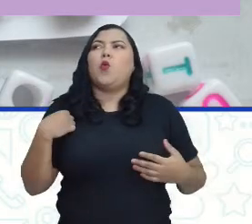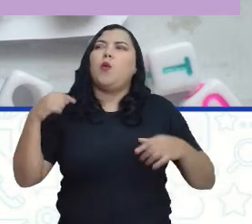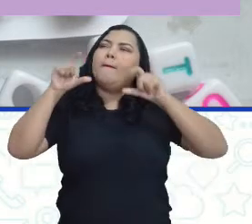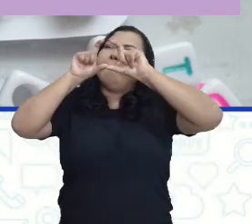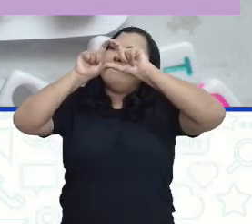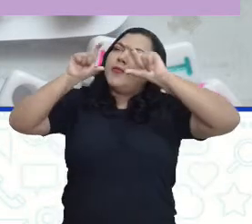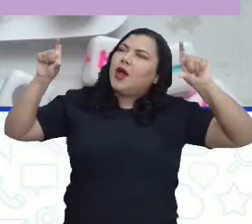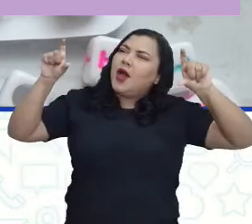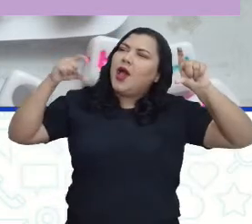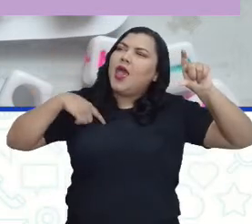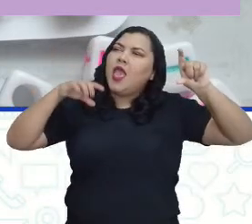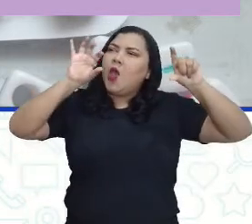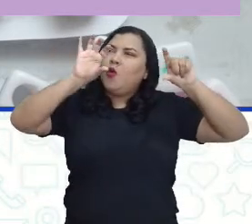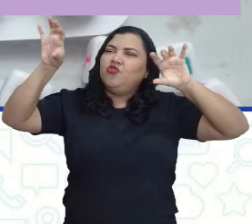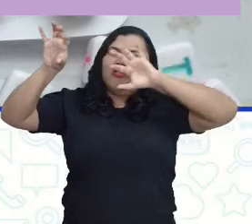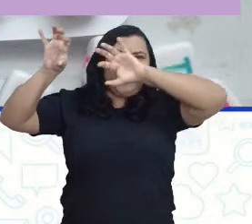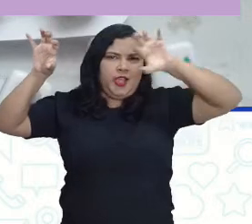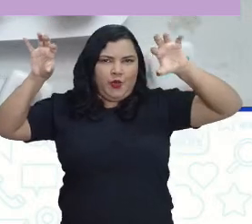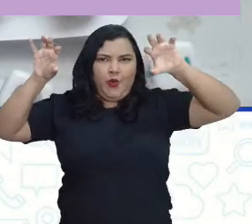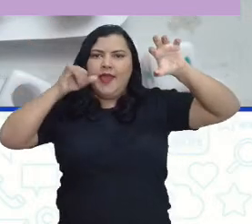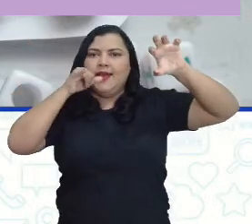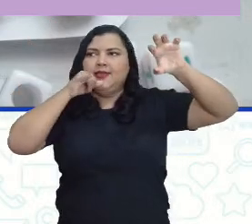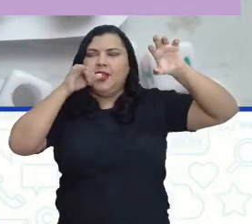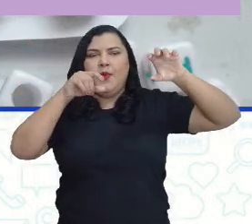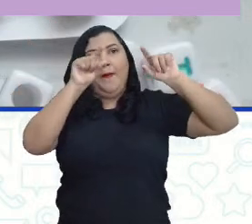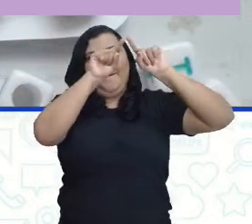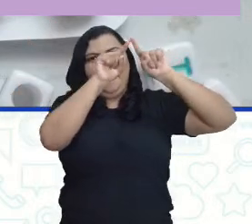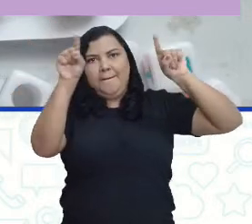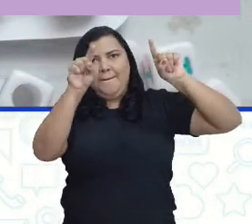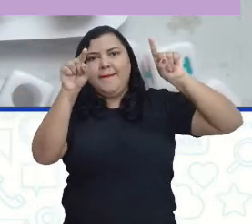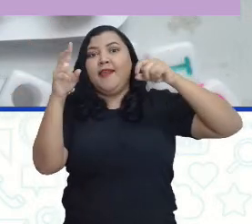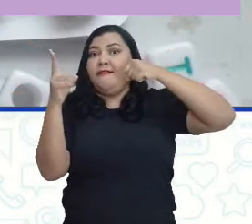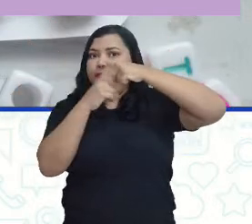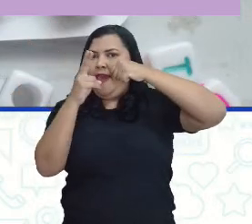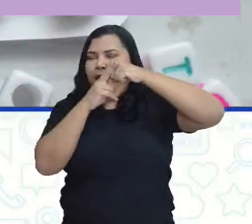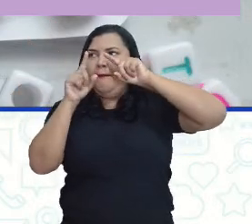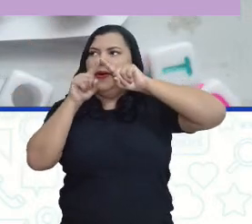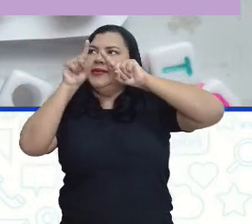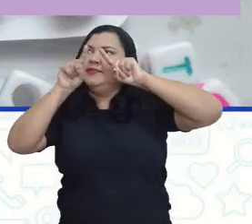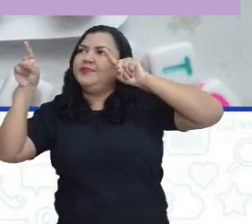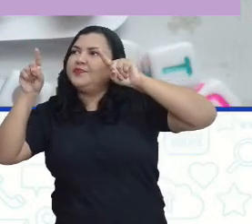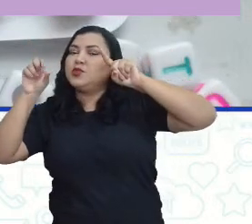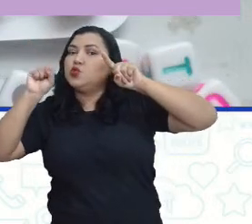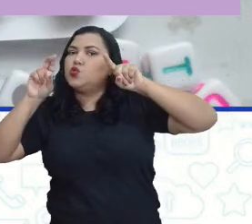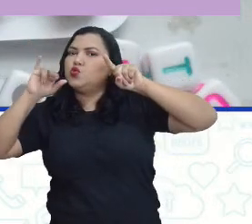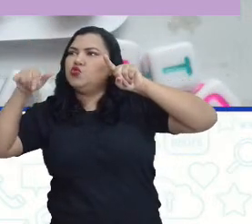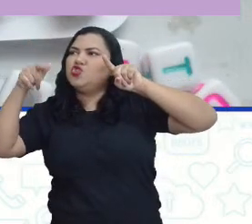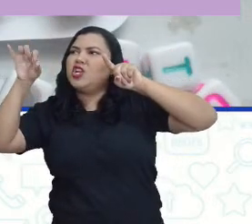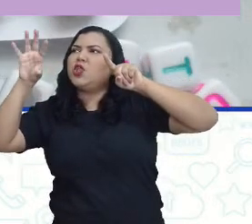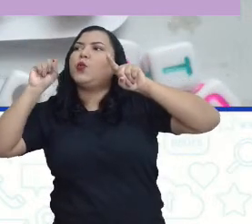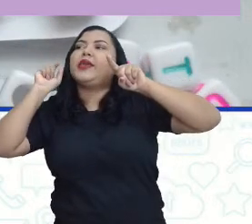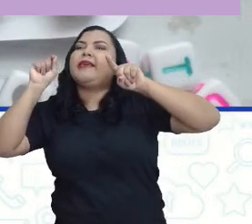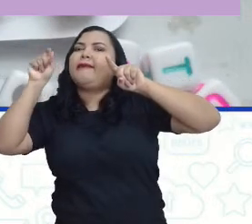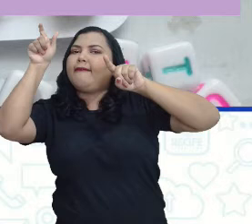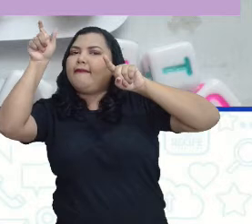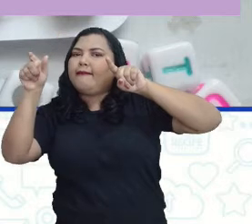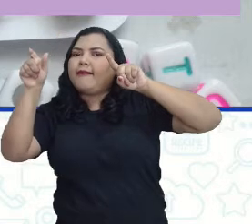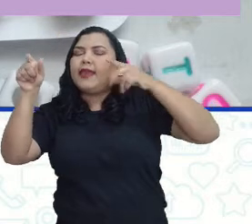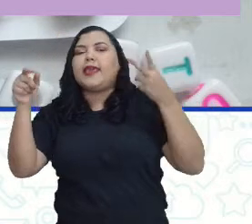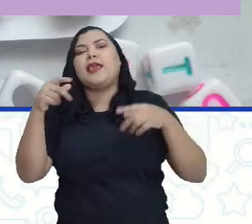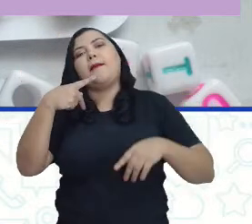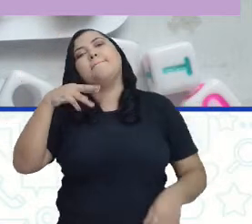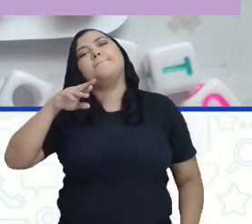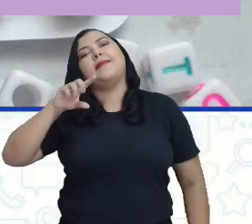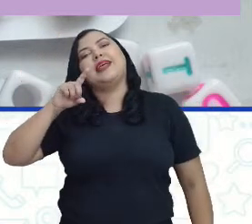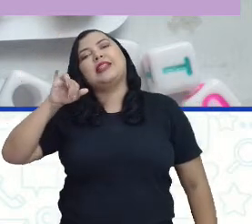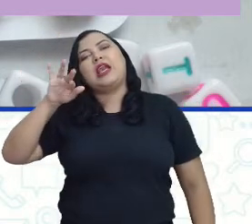gente faz primeiro a divisão básica, que é marcar o verbo, destacar o sujeito e perceber que o predicado ele se organiza em